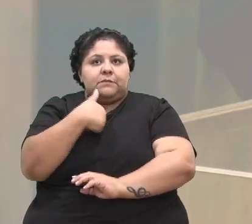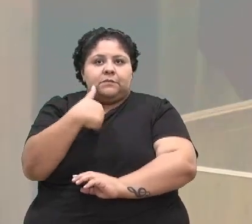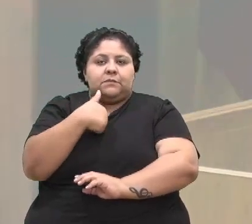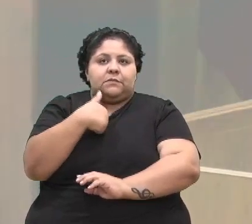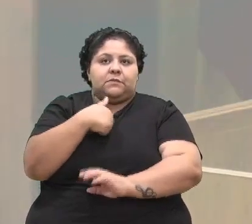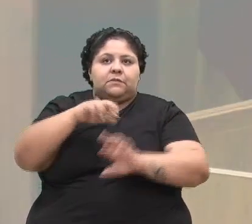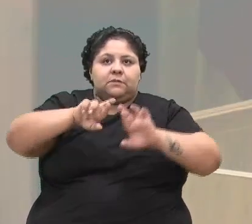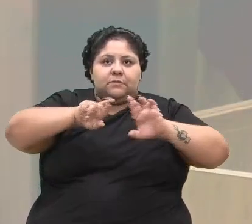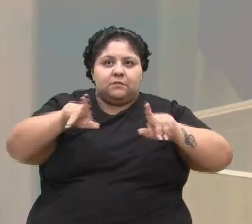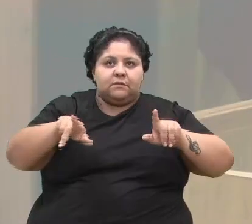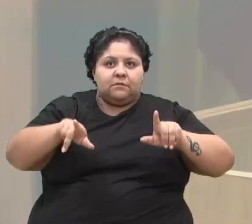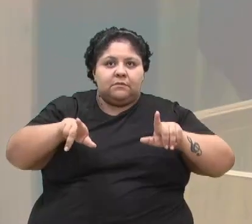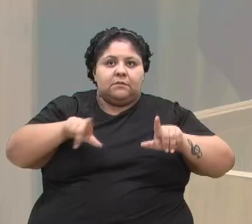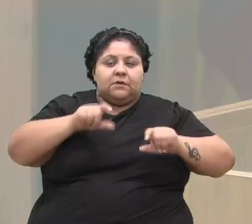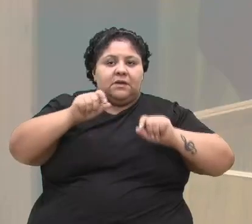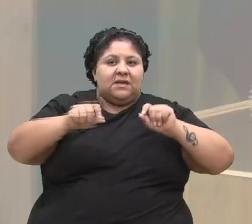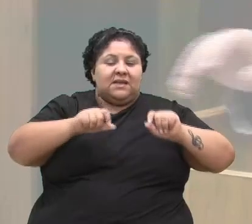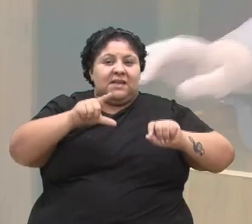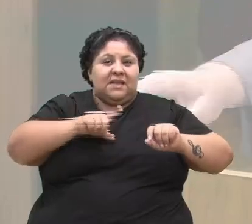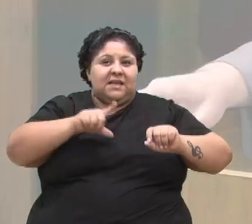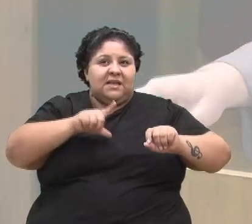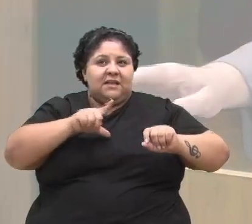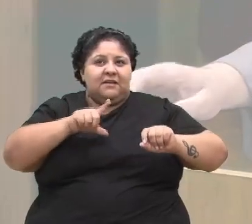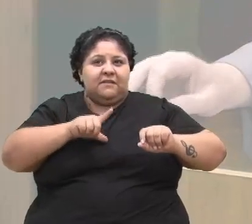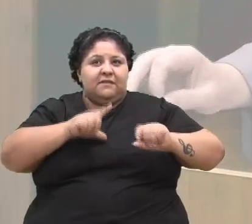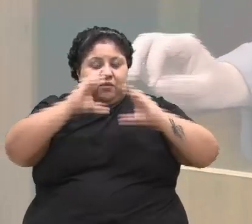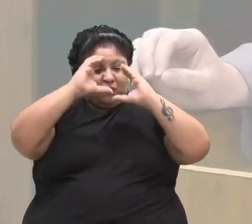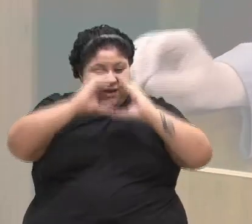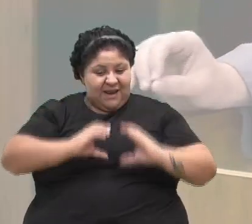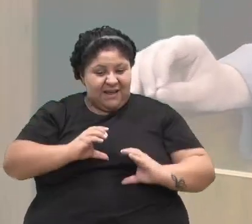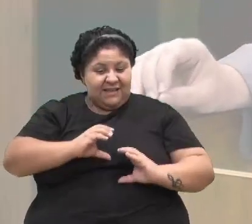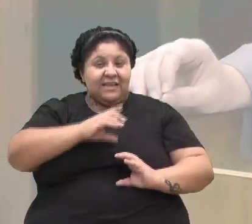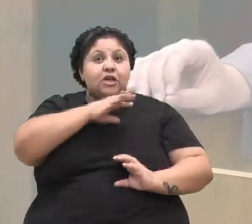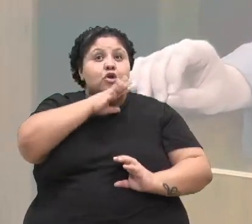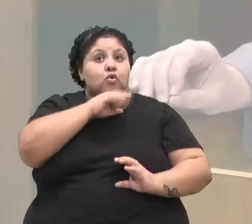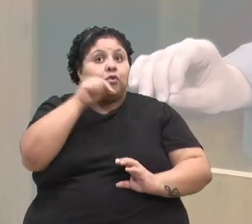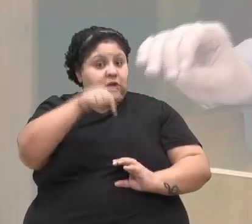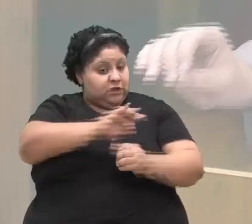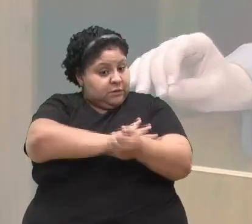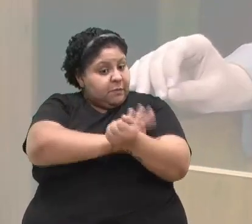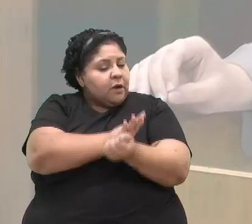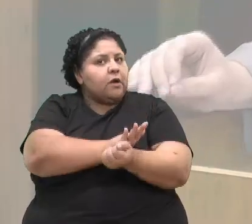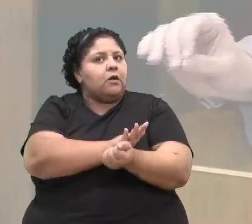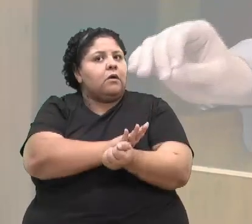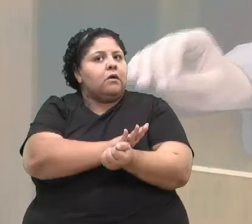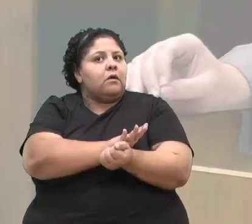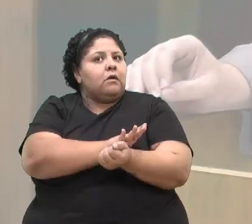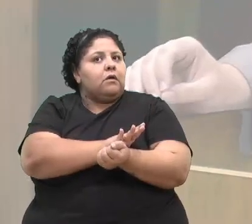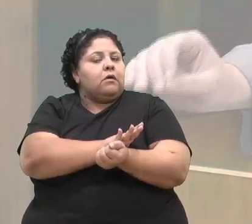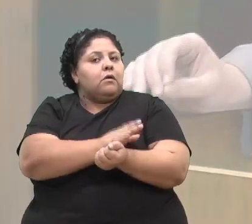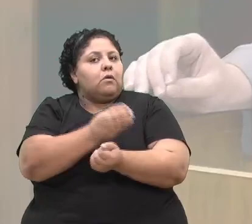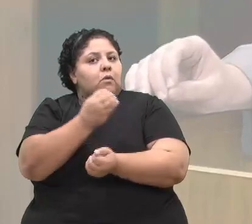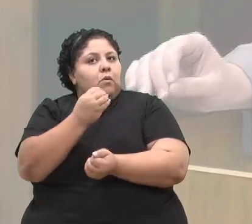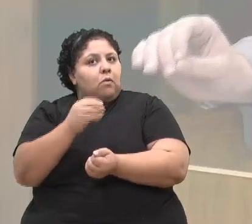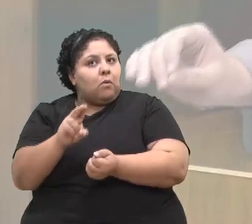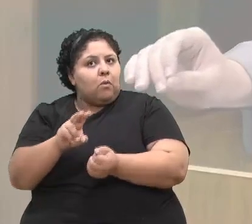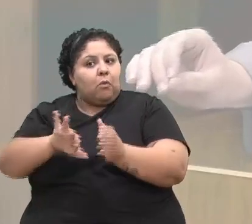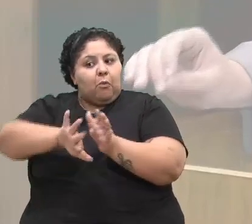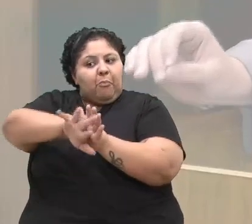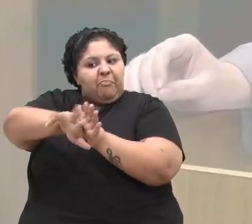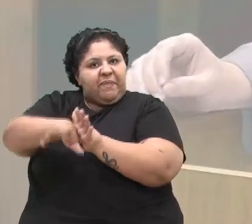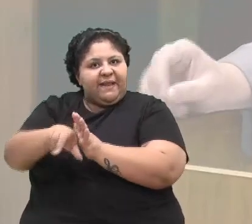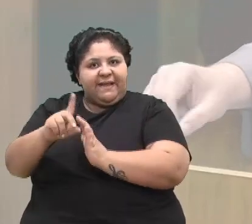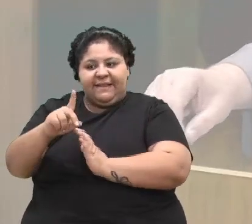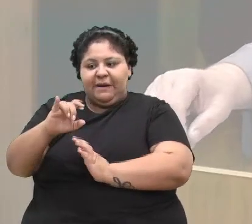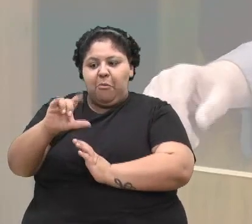diferença é em quem é mau caráter. Isso sim, esse eu tenho preconceito. O pilantra, o mau caráter, o bandido, esse eu